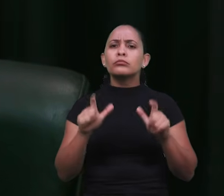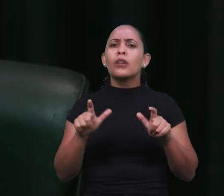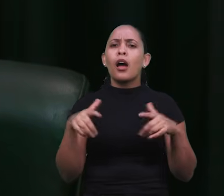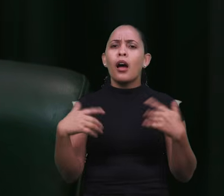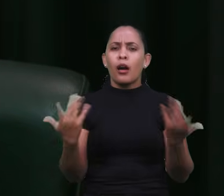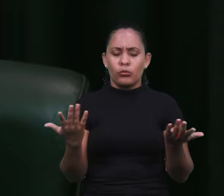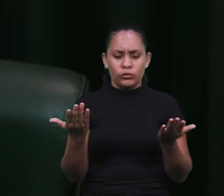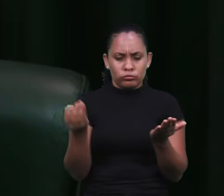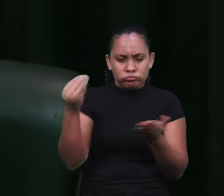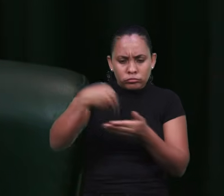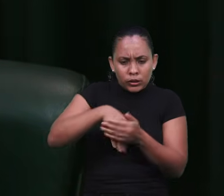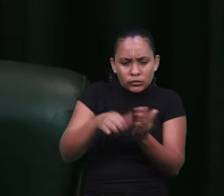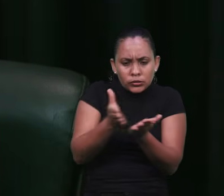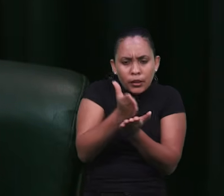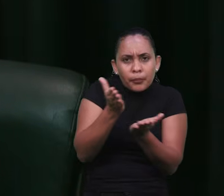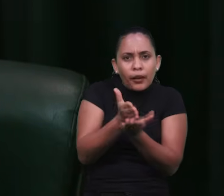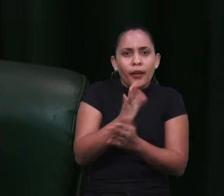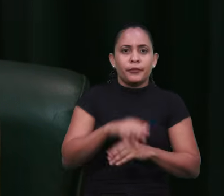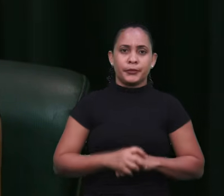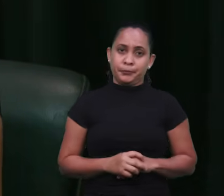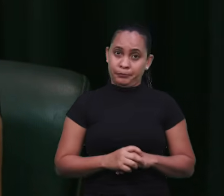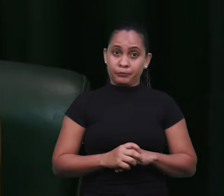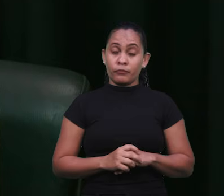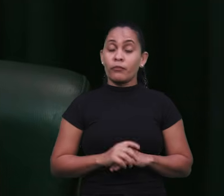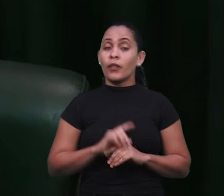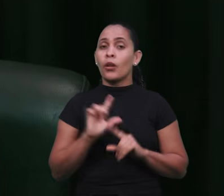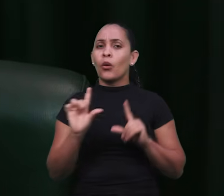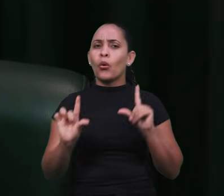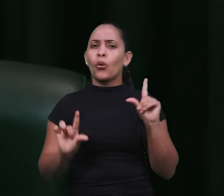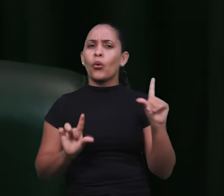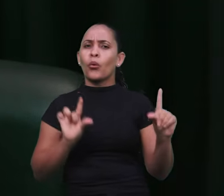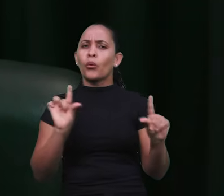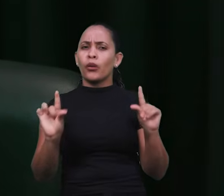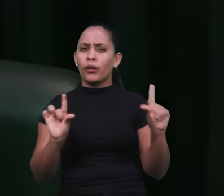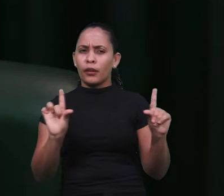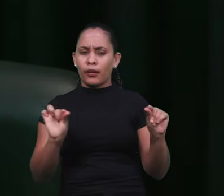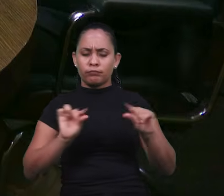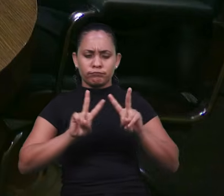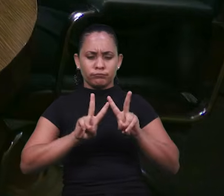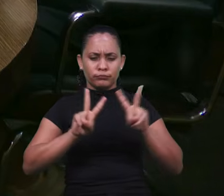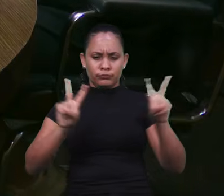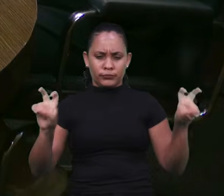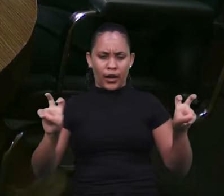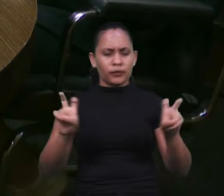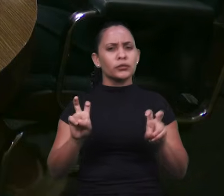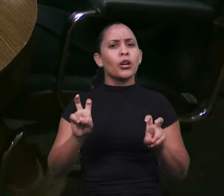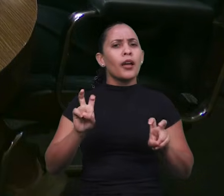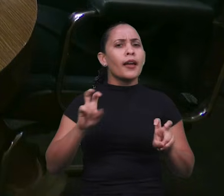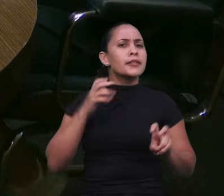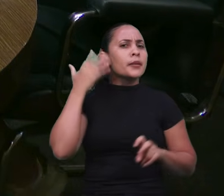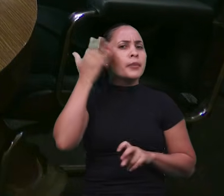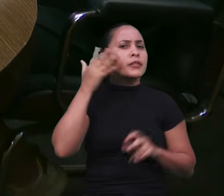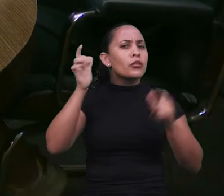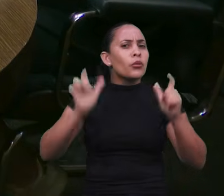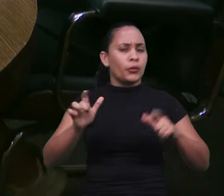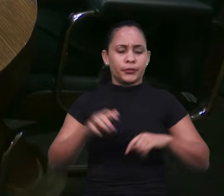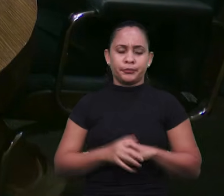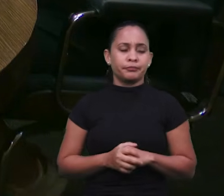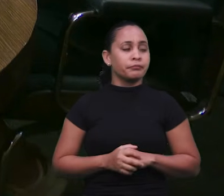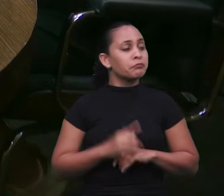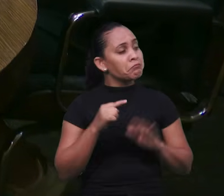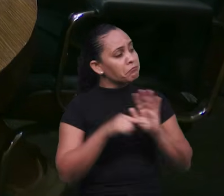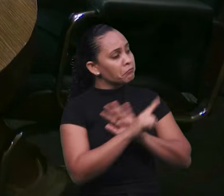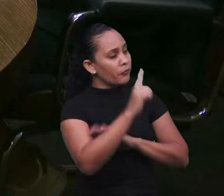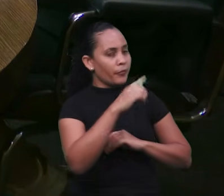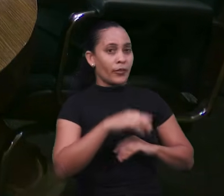E aí fala sobre nascer do Espírito, nascer da carne da carne. Aonde está isso na palavra? Foi quando o Senhor teve encontro com